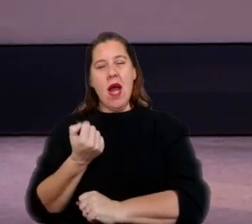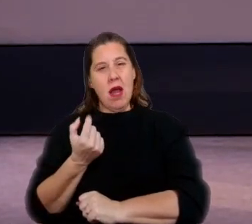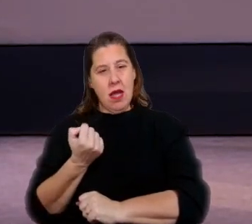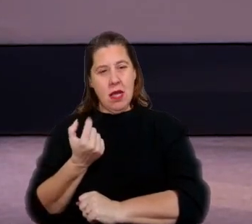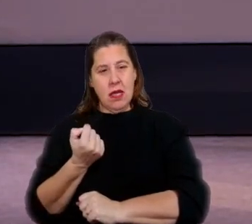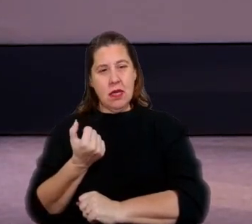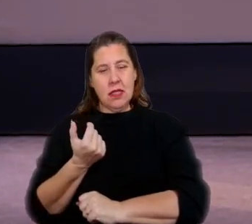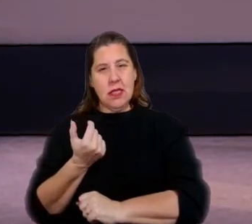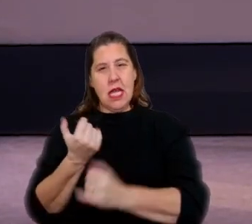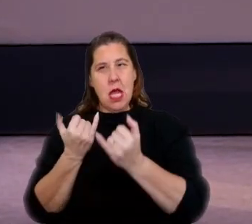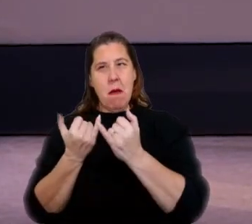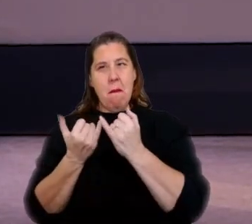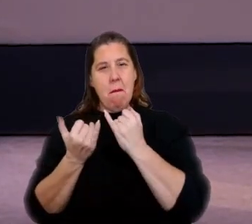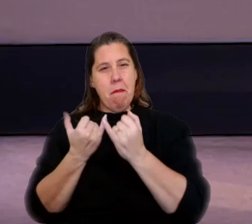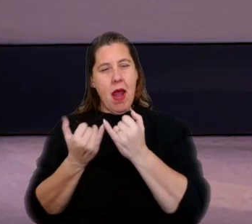que...